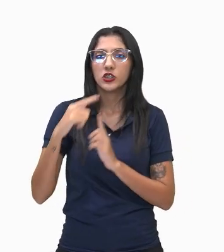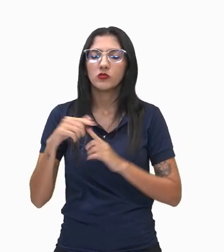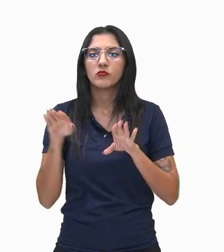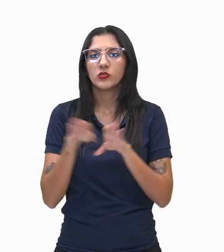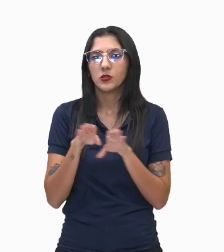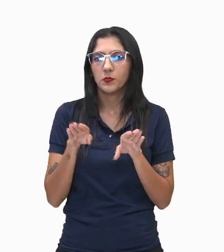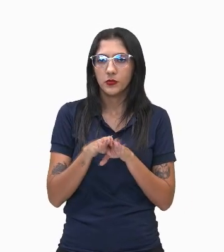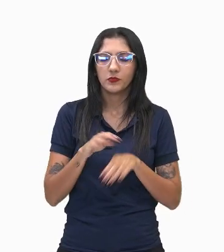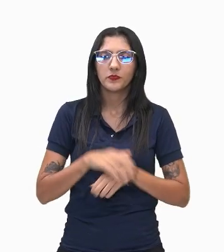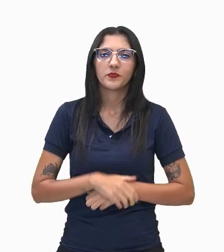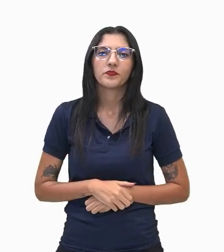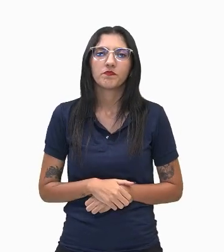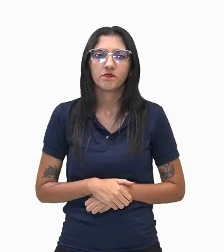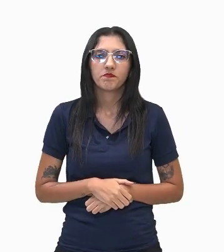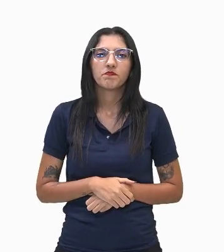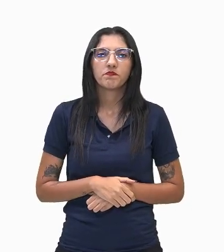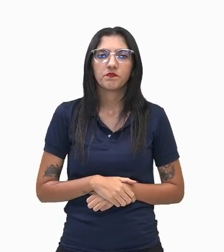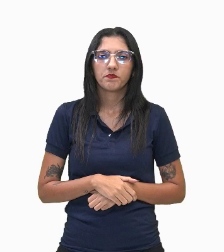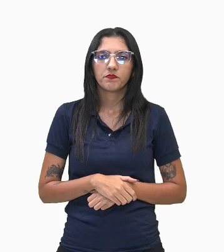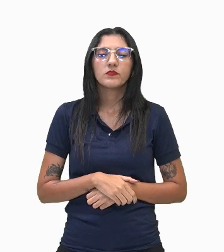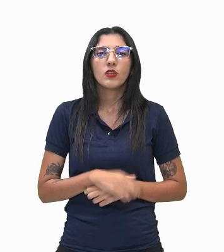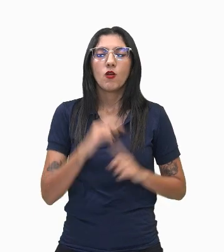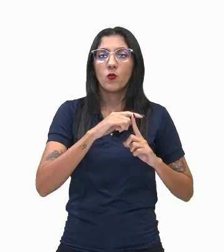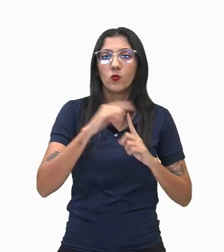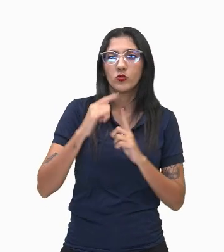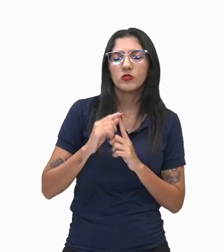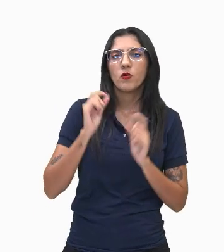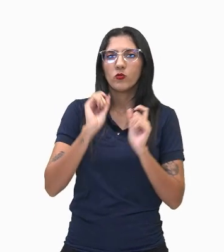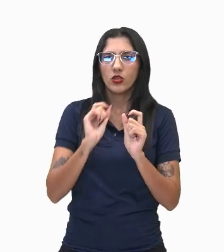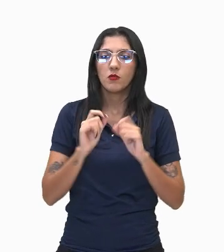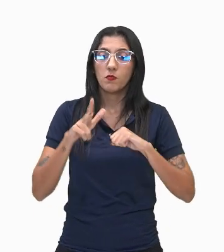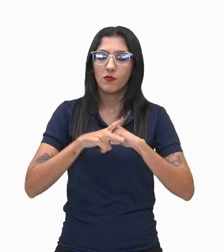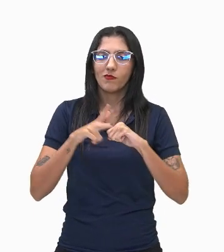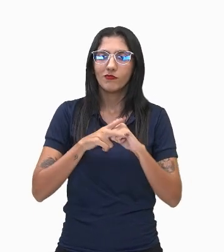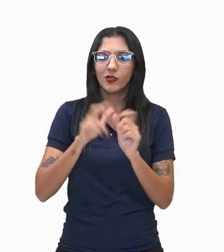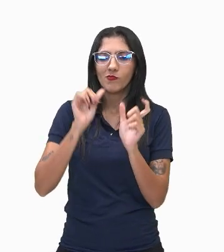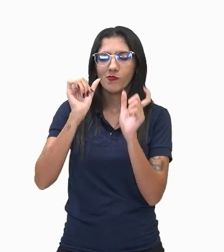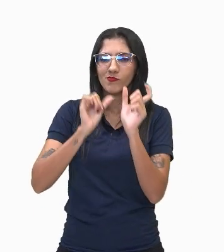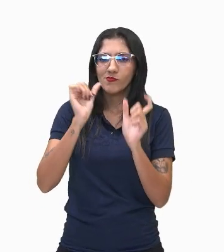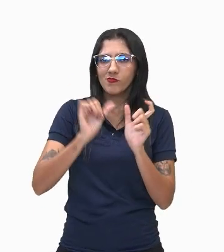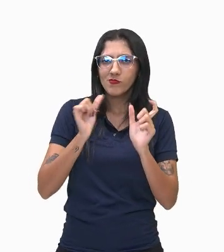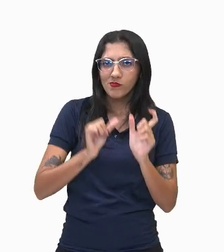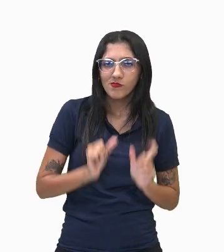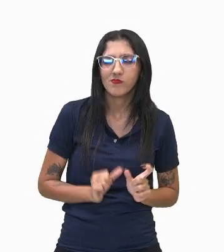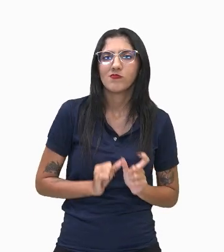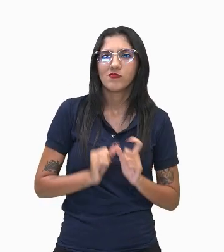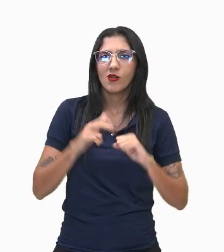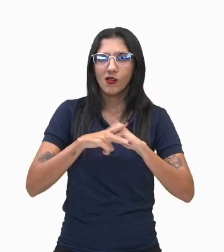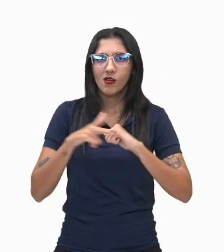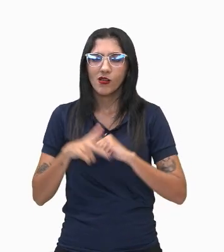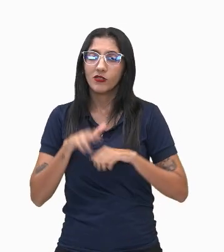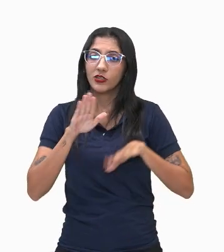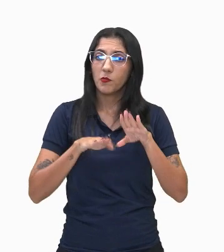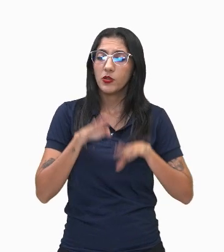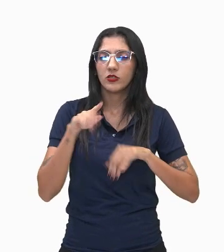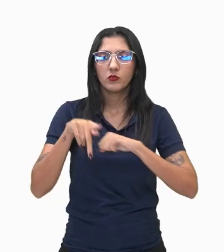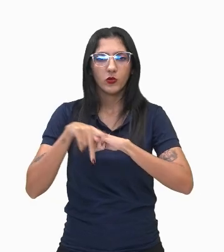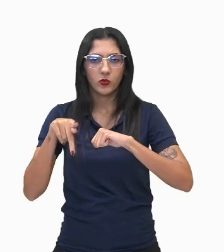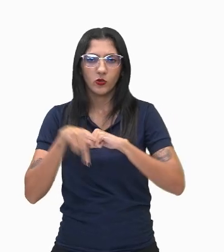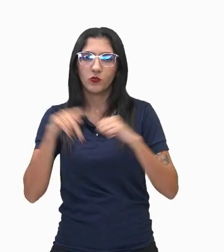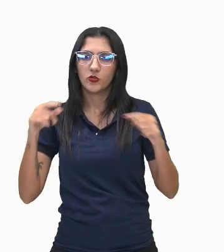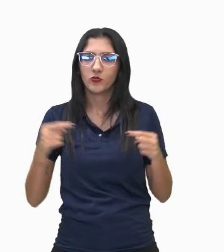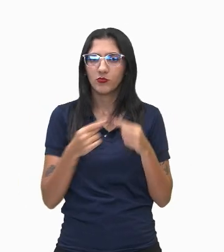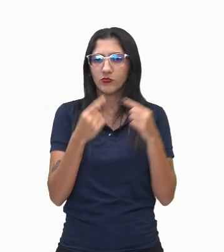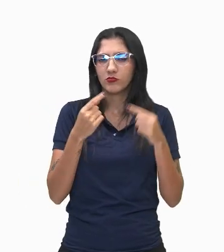Vamos ver? As formas verbais são as flexões que um verbo possui para cada pronome. Em